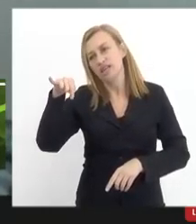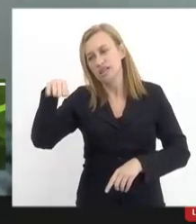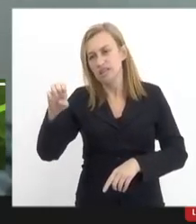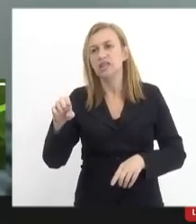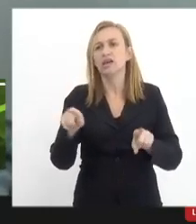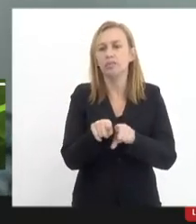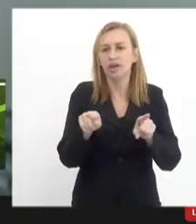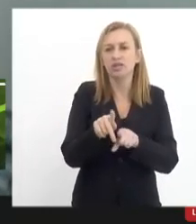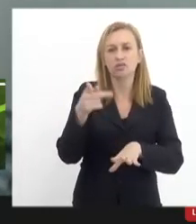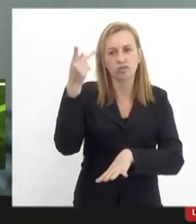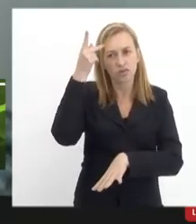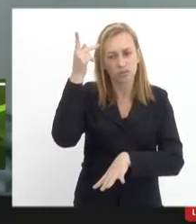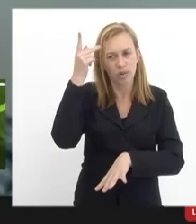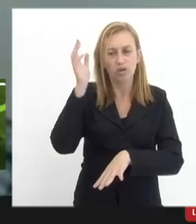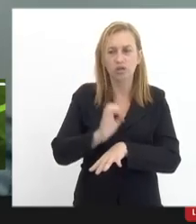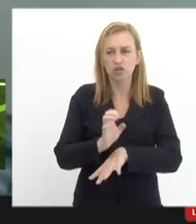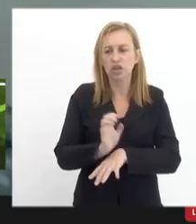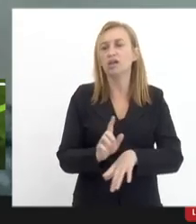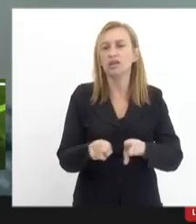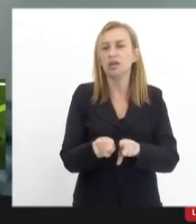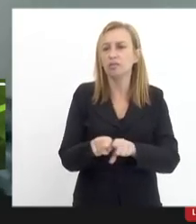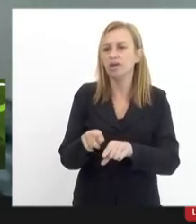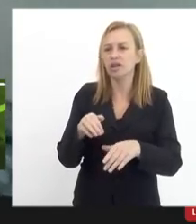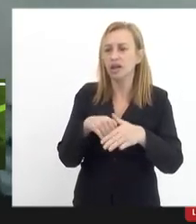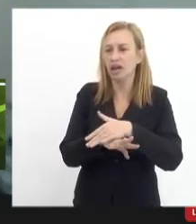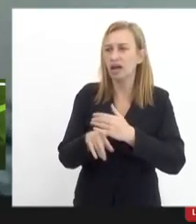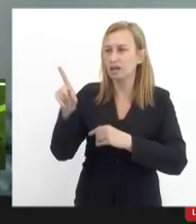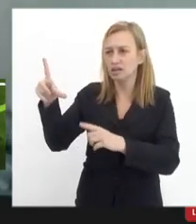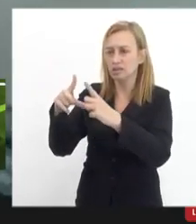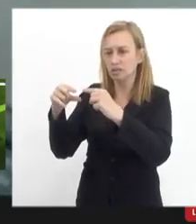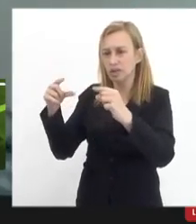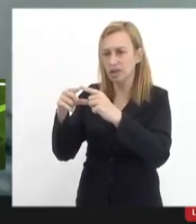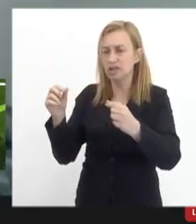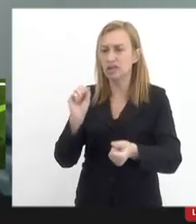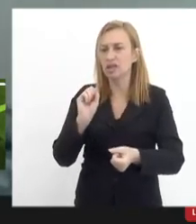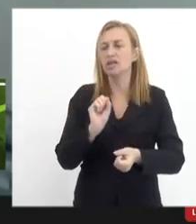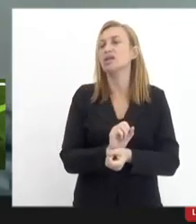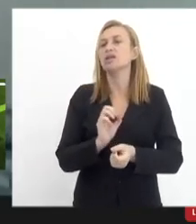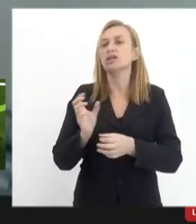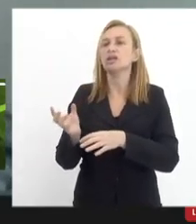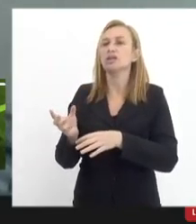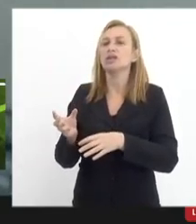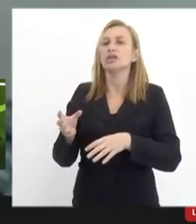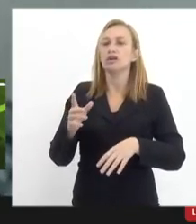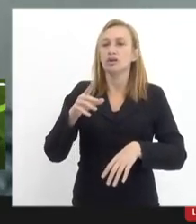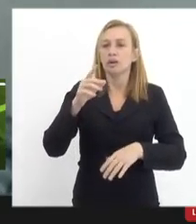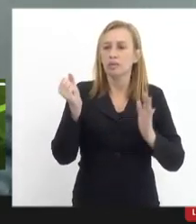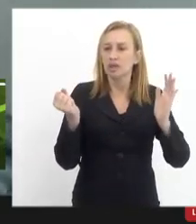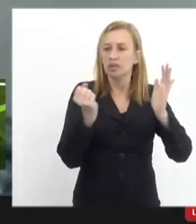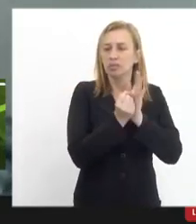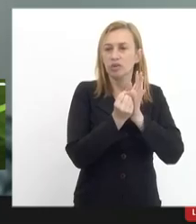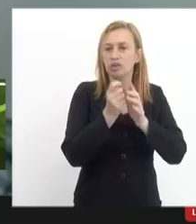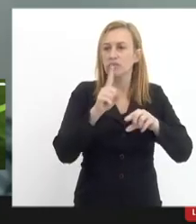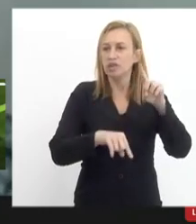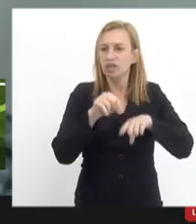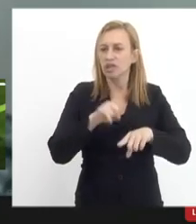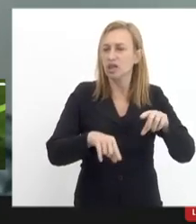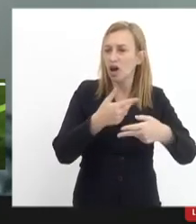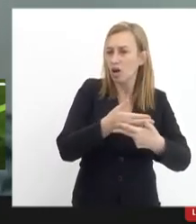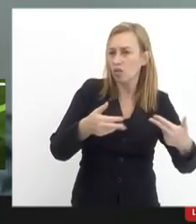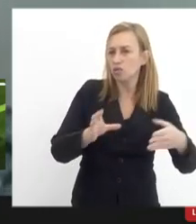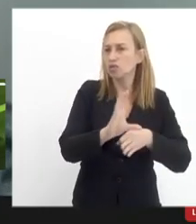o Departamento de Patrimônio Material em Brasília, na reunião que a Câmara Setorial de Patrimônio Material, que são alguns conselheiros do IFAM, do